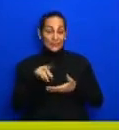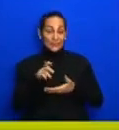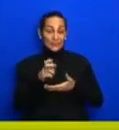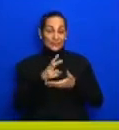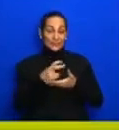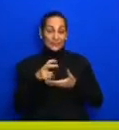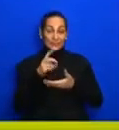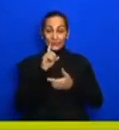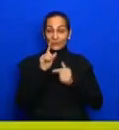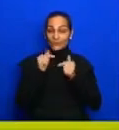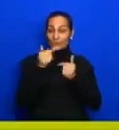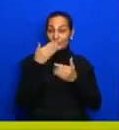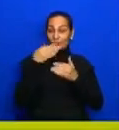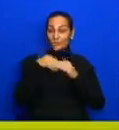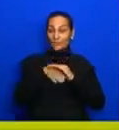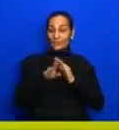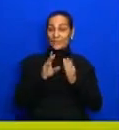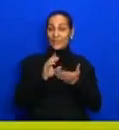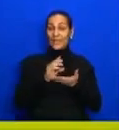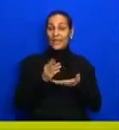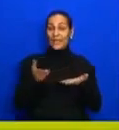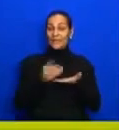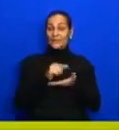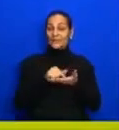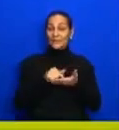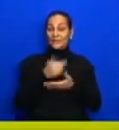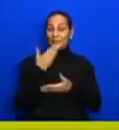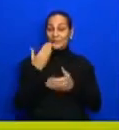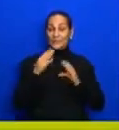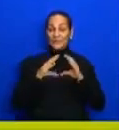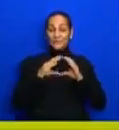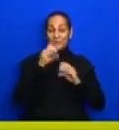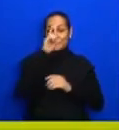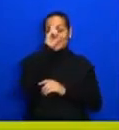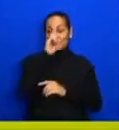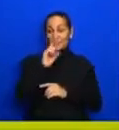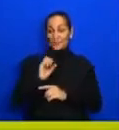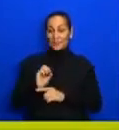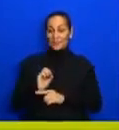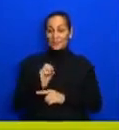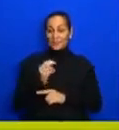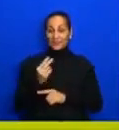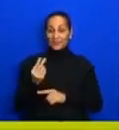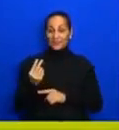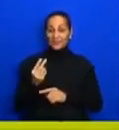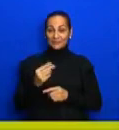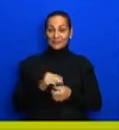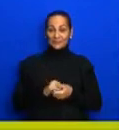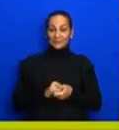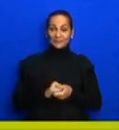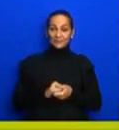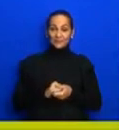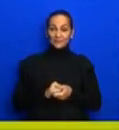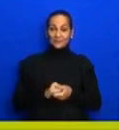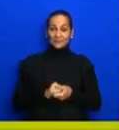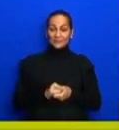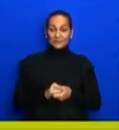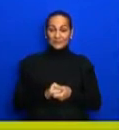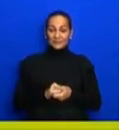Mega Sena, da Quina, do Dia de Sorte, da Time Mania. Agora Loto Fácil, bola amarela 02. Amarela 02.